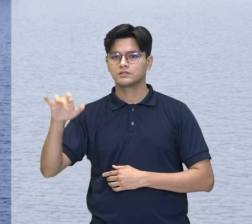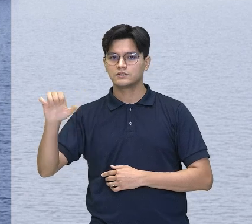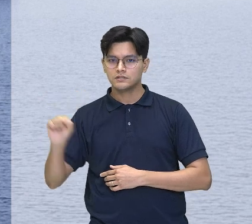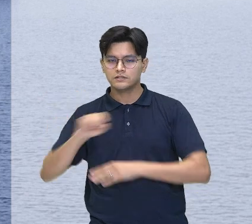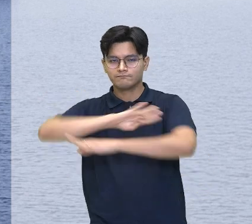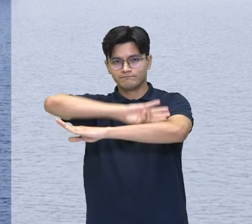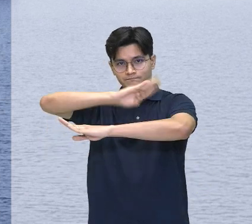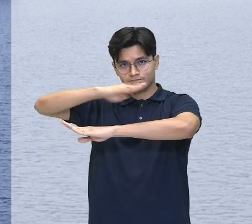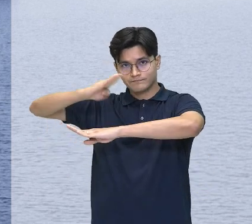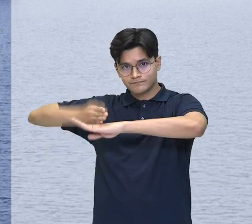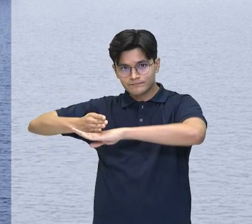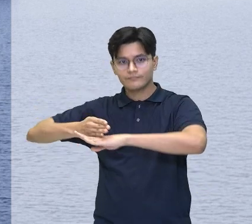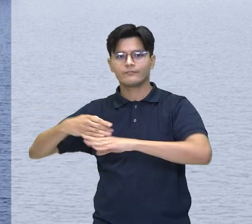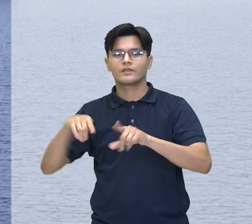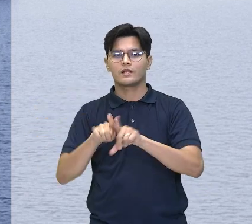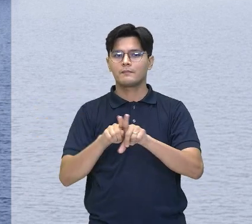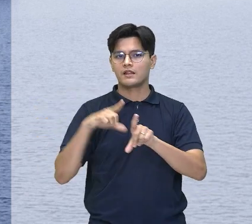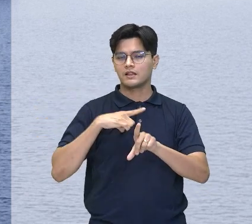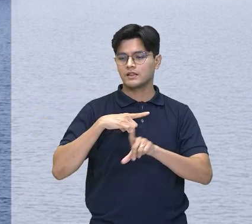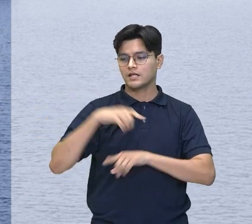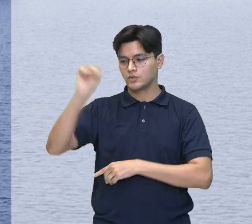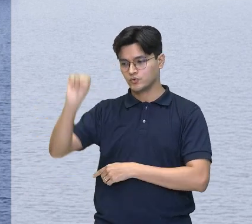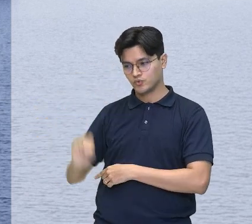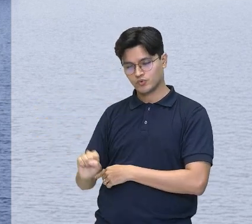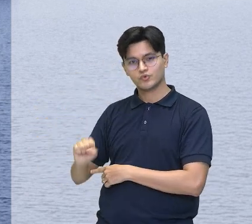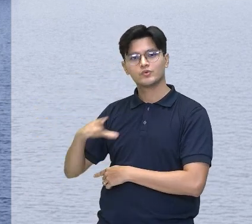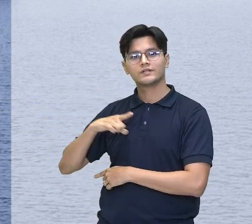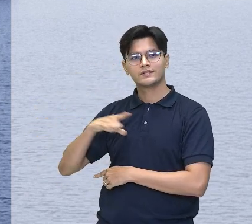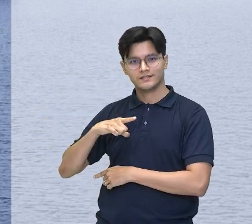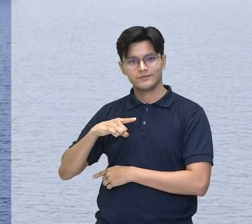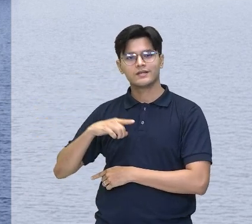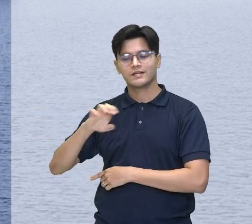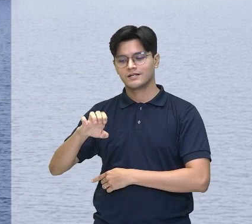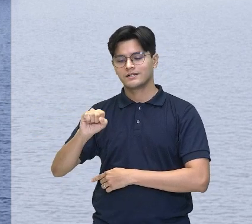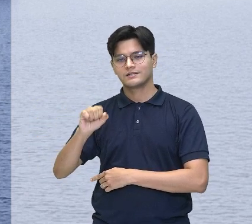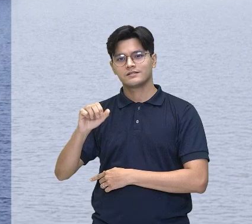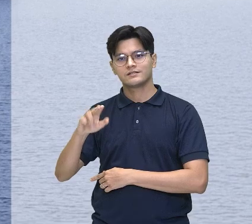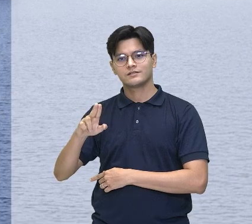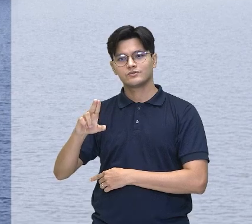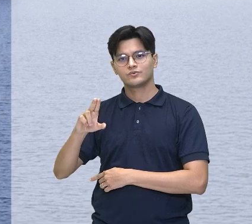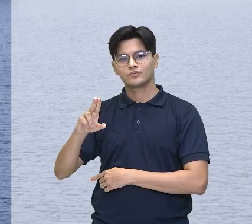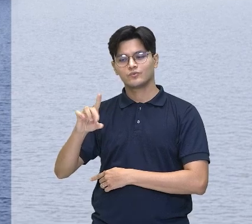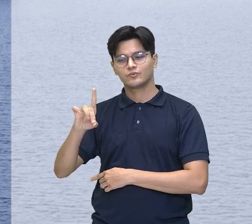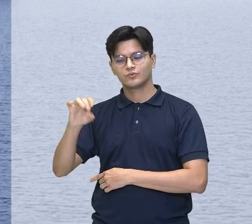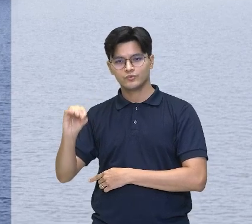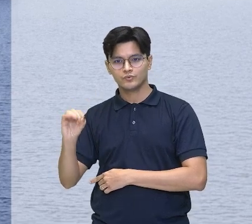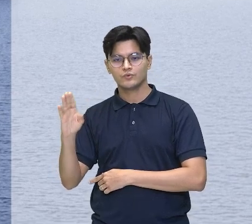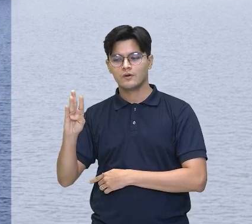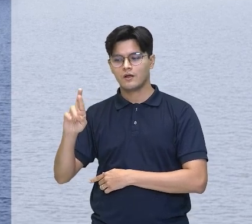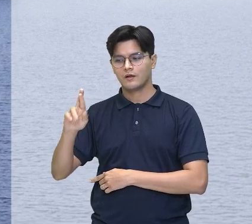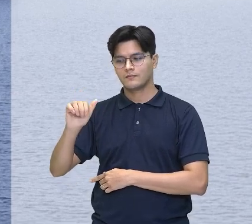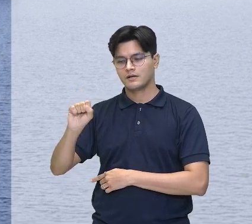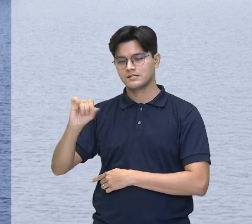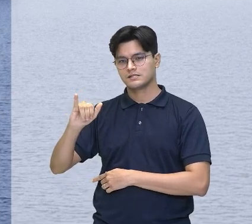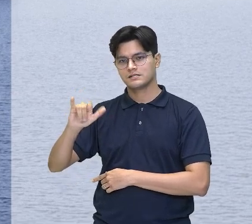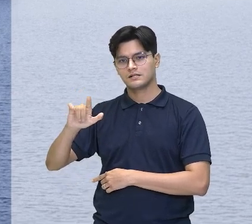bacia amazônica. Então, para vocês terem ideia dessa grandiosidade dessa bacia,